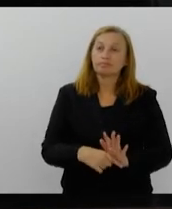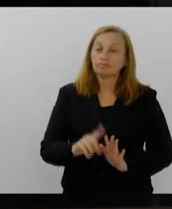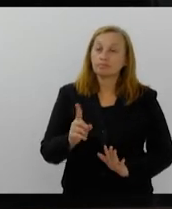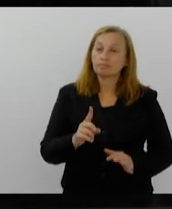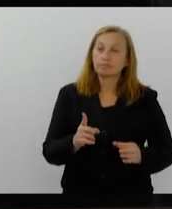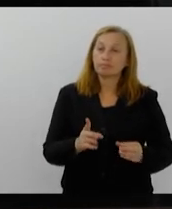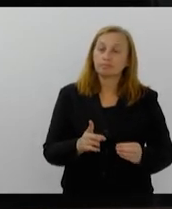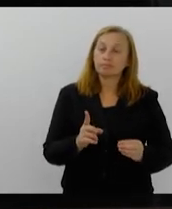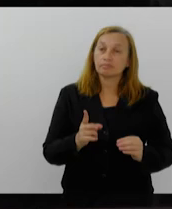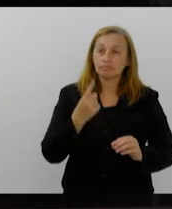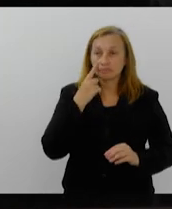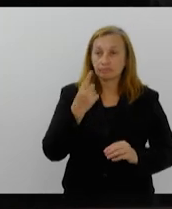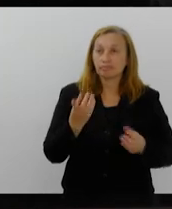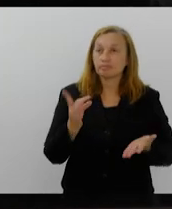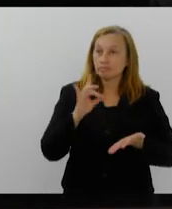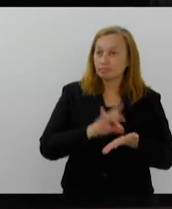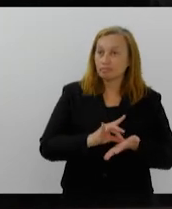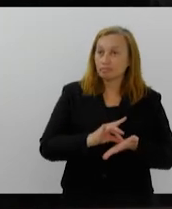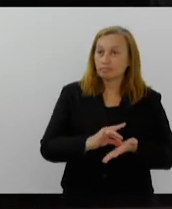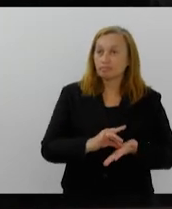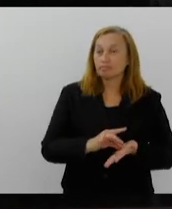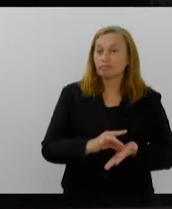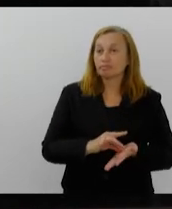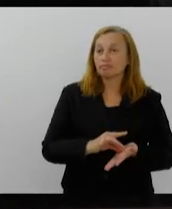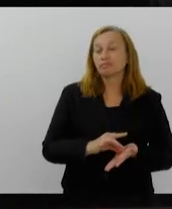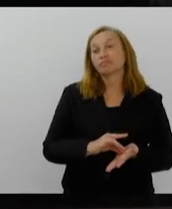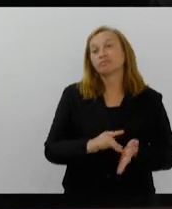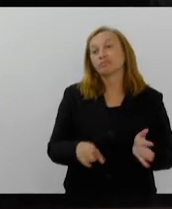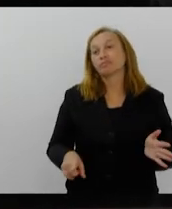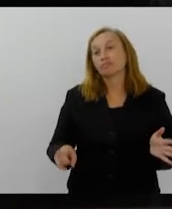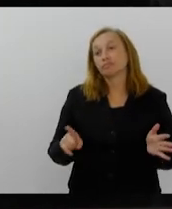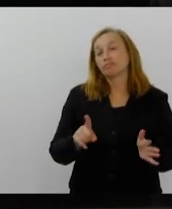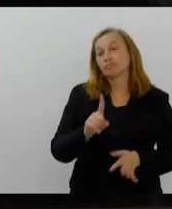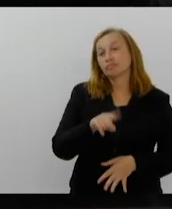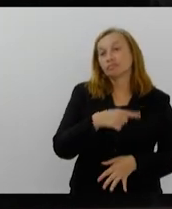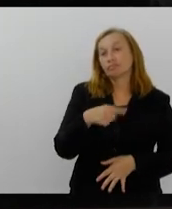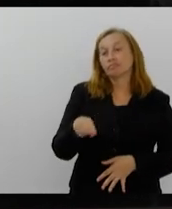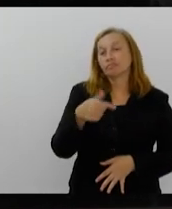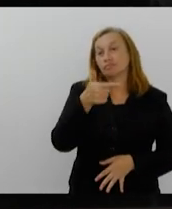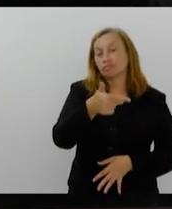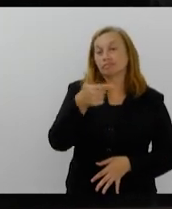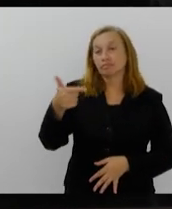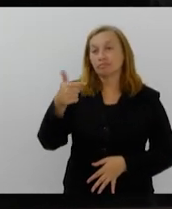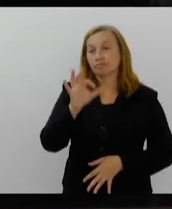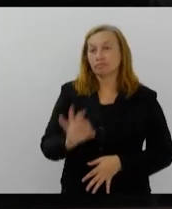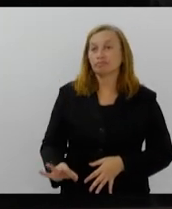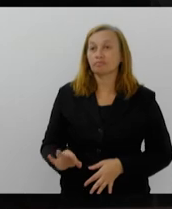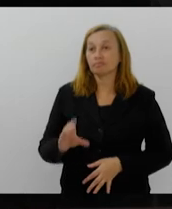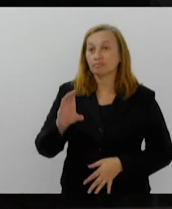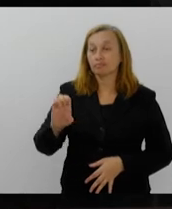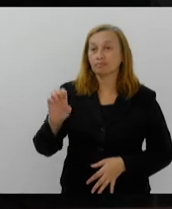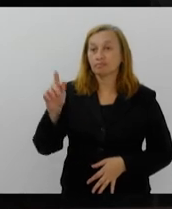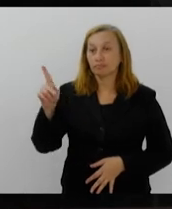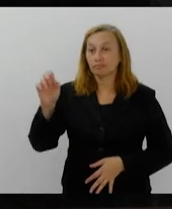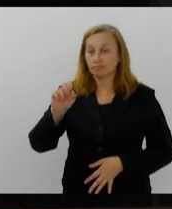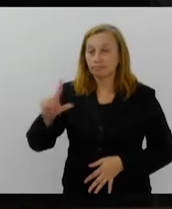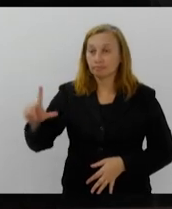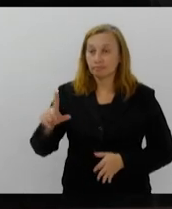a uma realidade onde a pasta da cultura tem um corte de 22% e a CEPOL tem um aumento